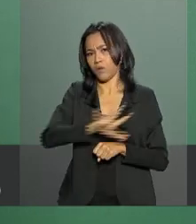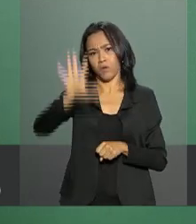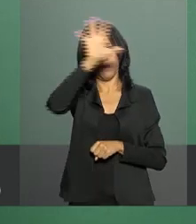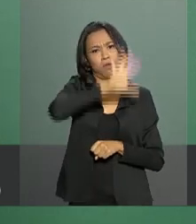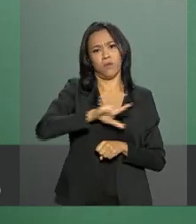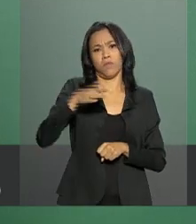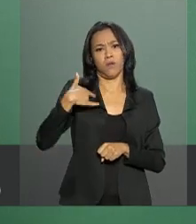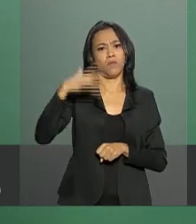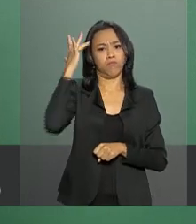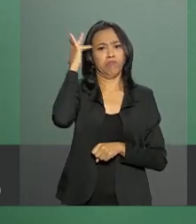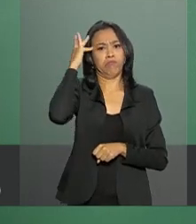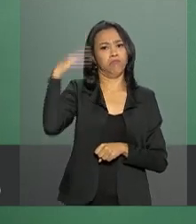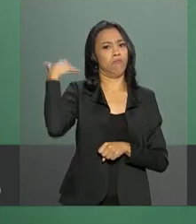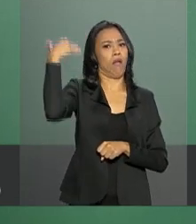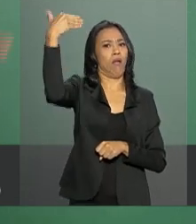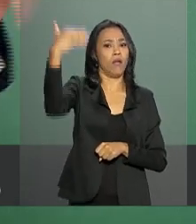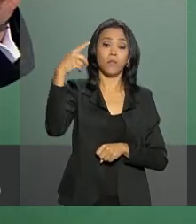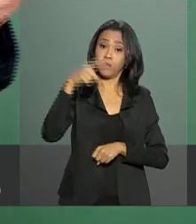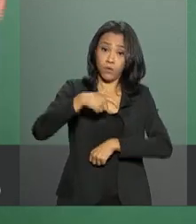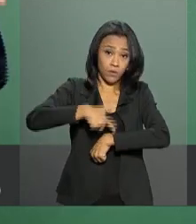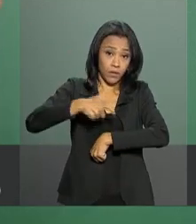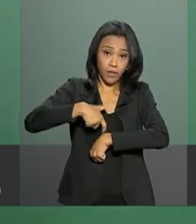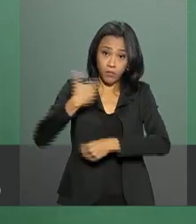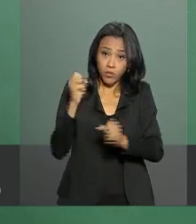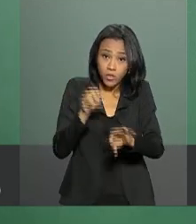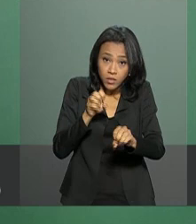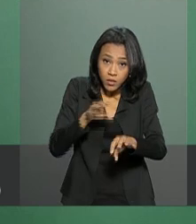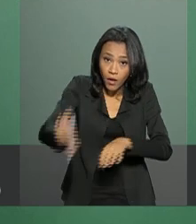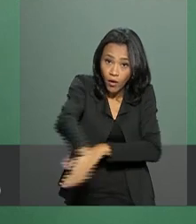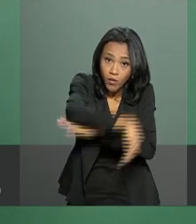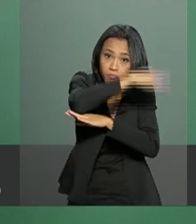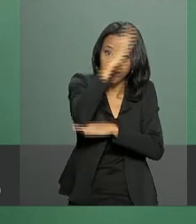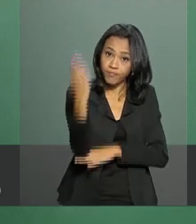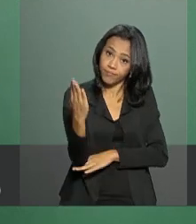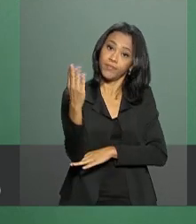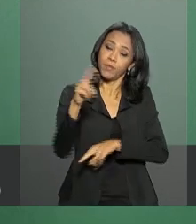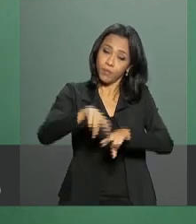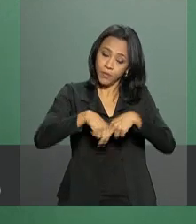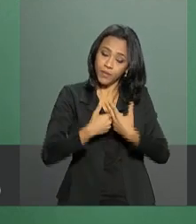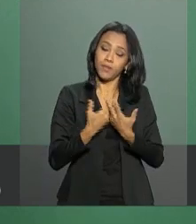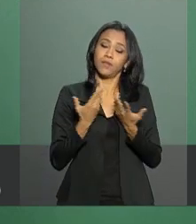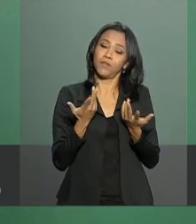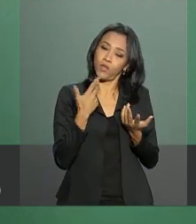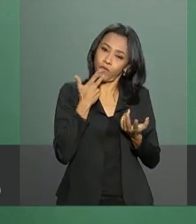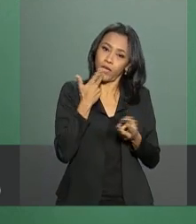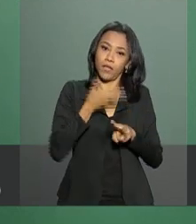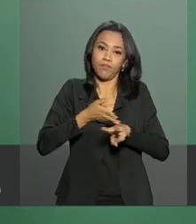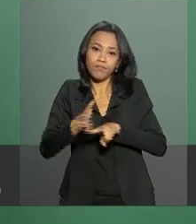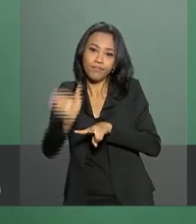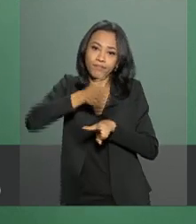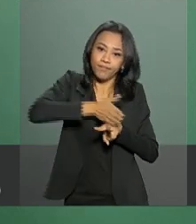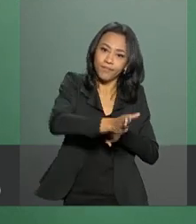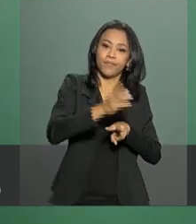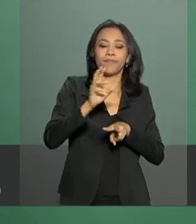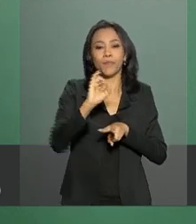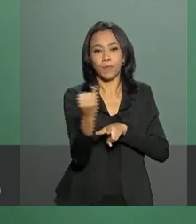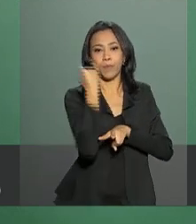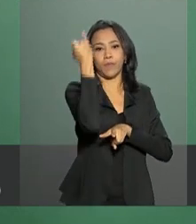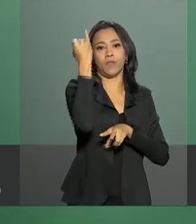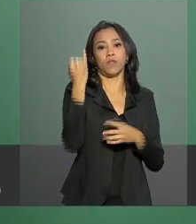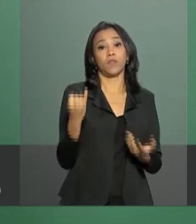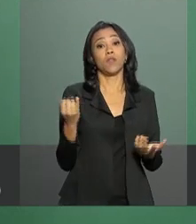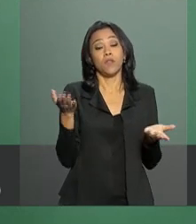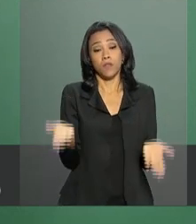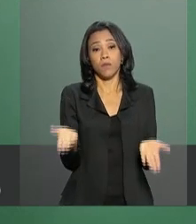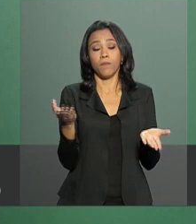mais desenvolvidos o ensino em tempo integral por estas duas razões que estou apontando eu digo isso que nós estamos